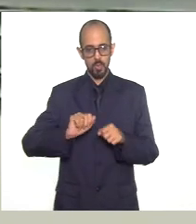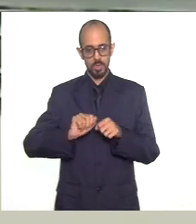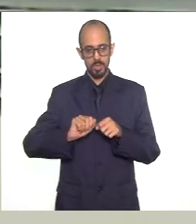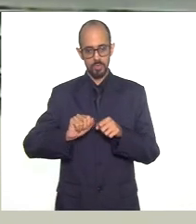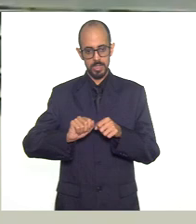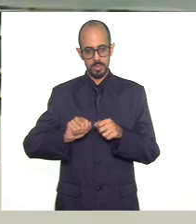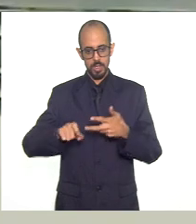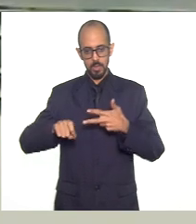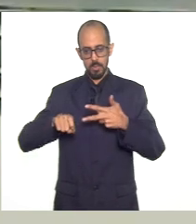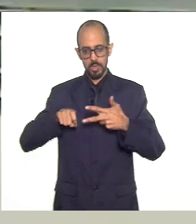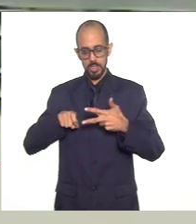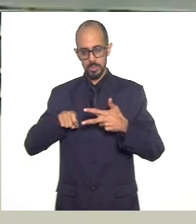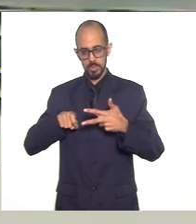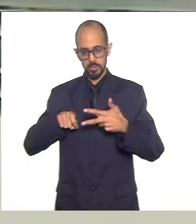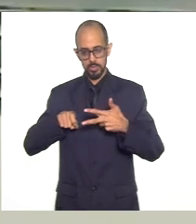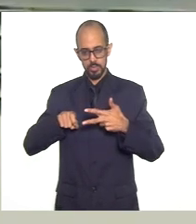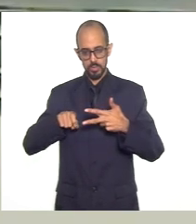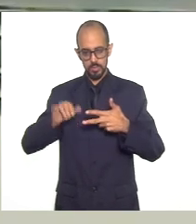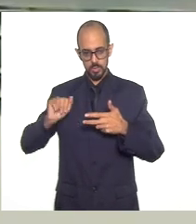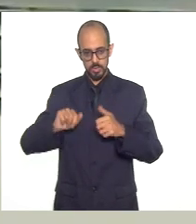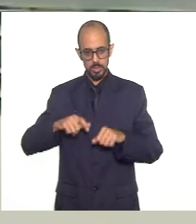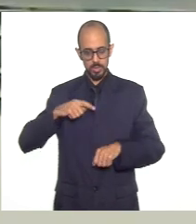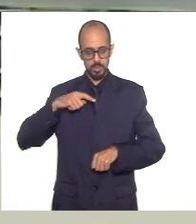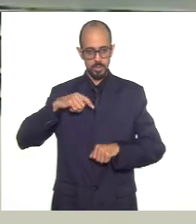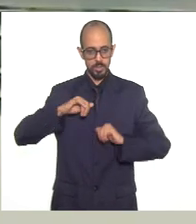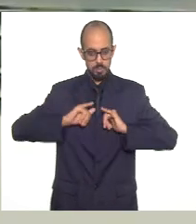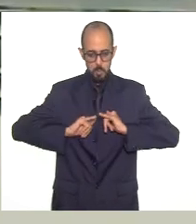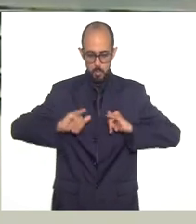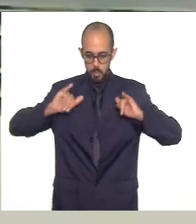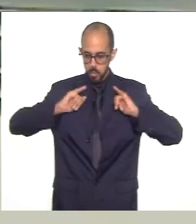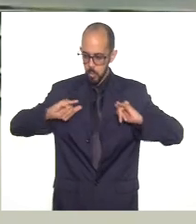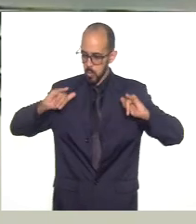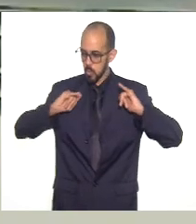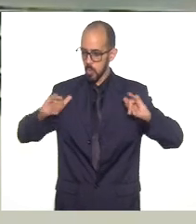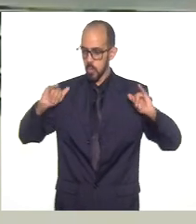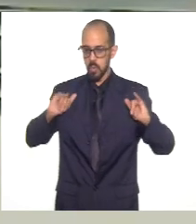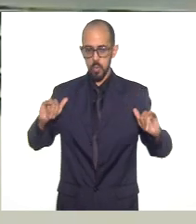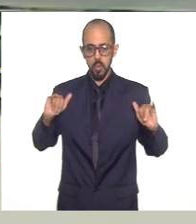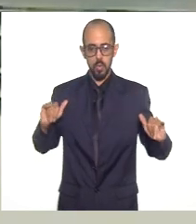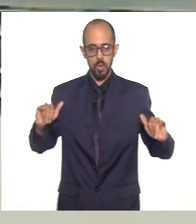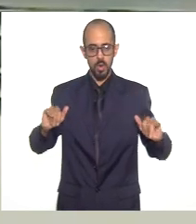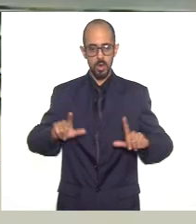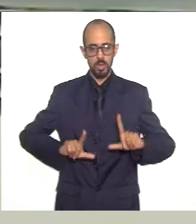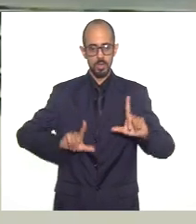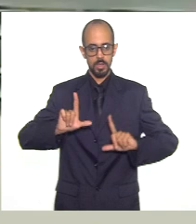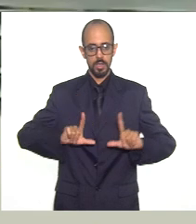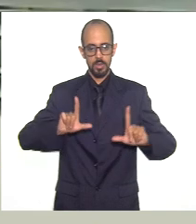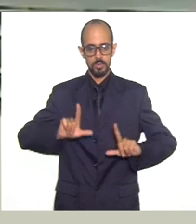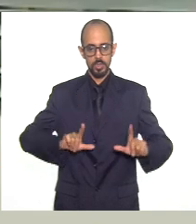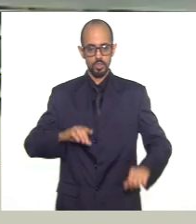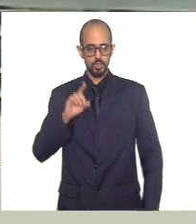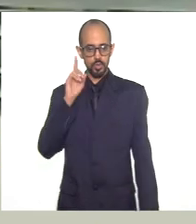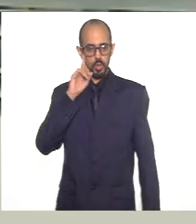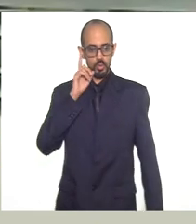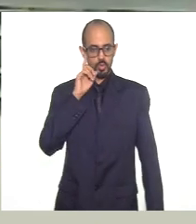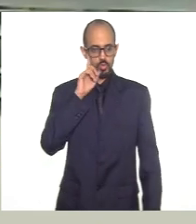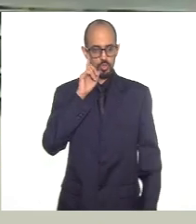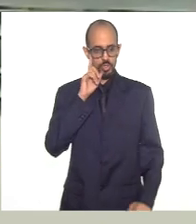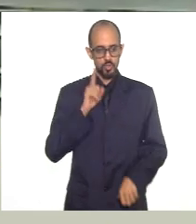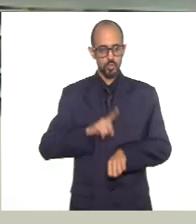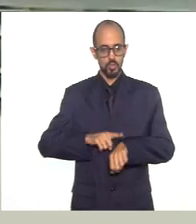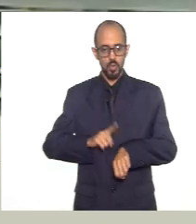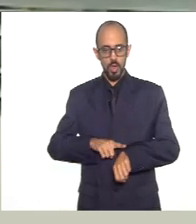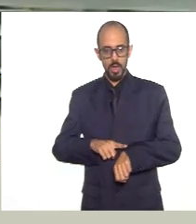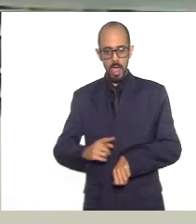Poder Executivo, que tem publicidade em TV diariamente no horário